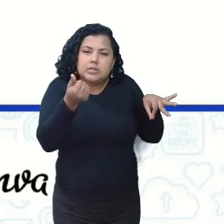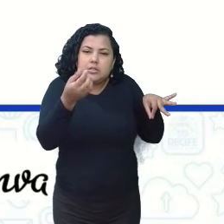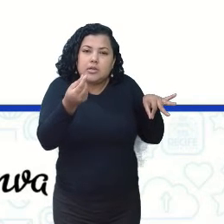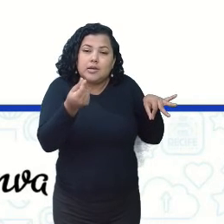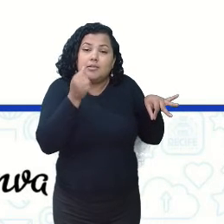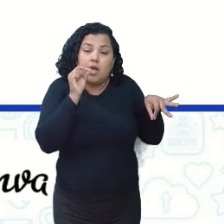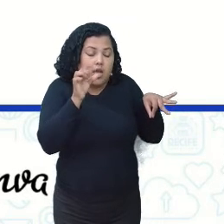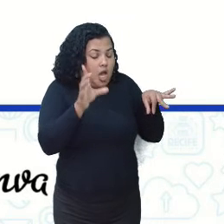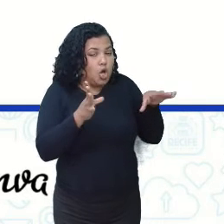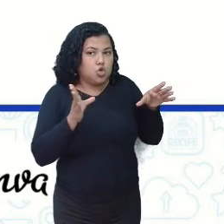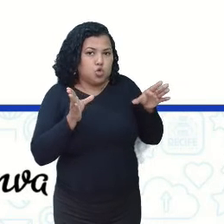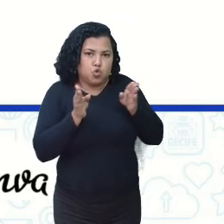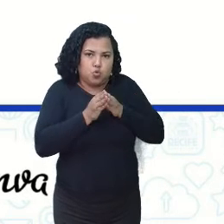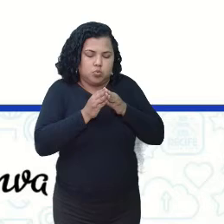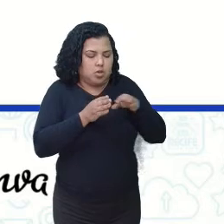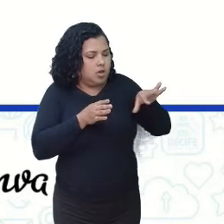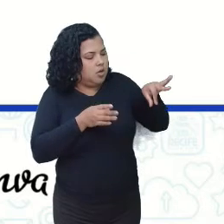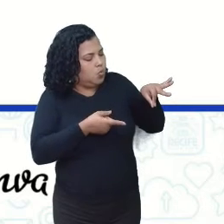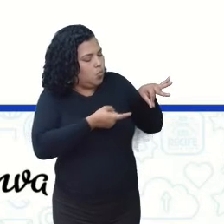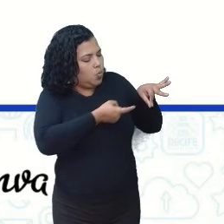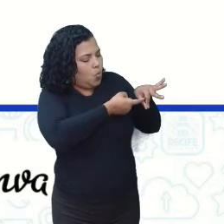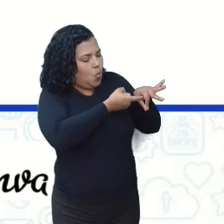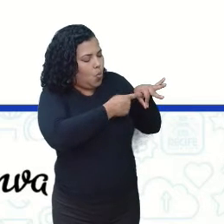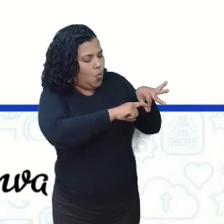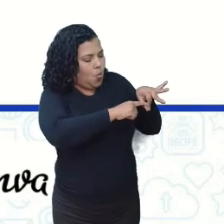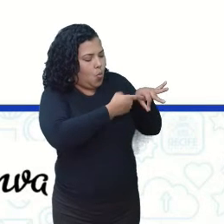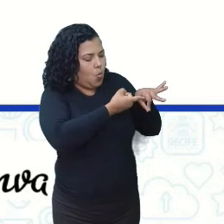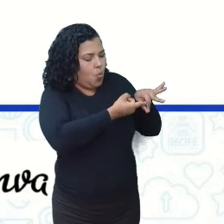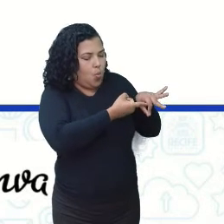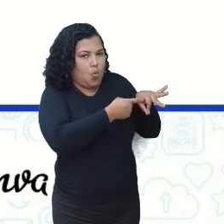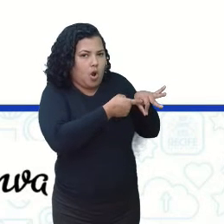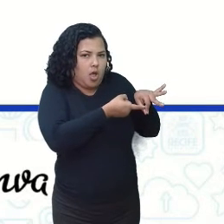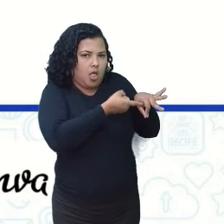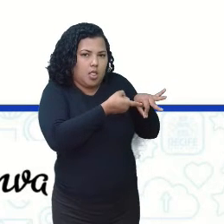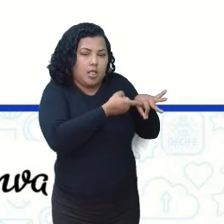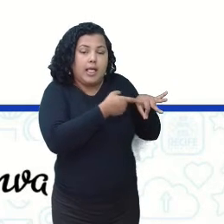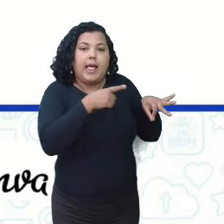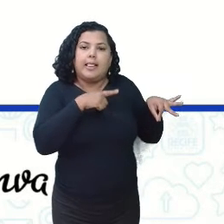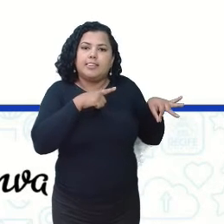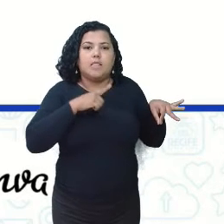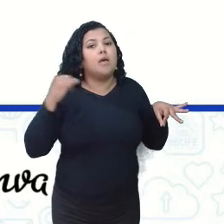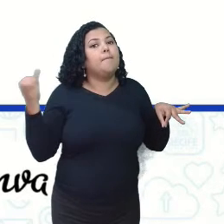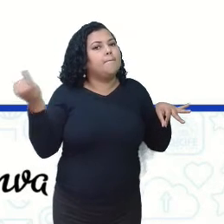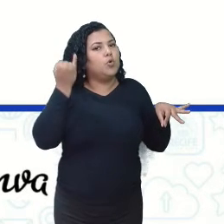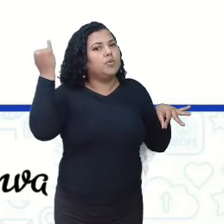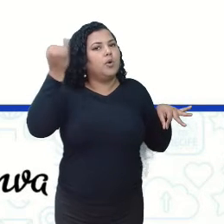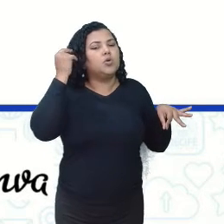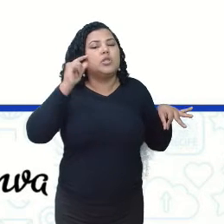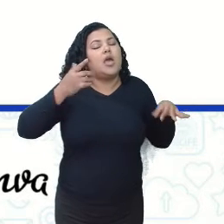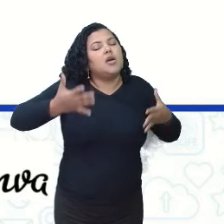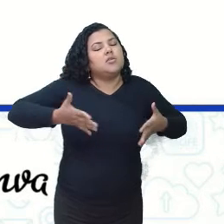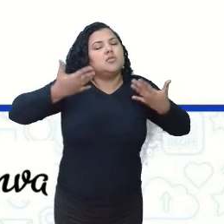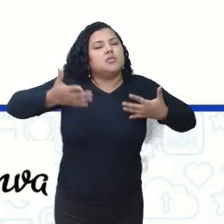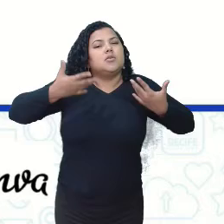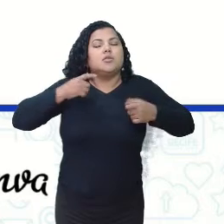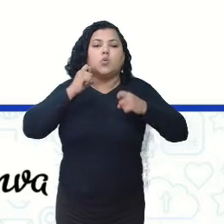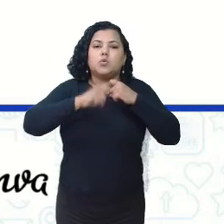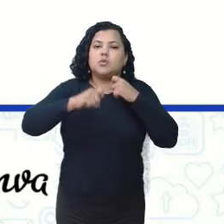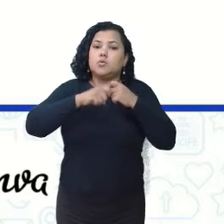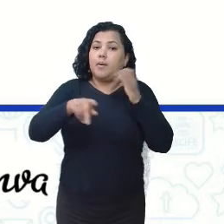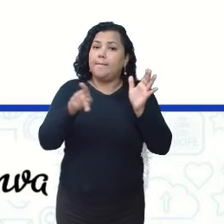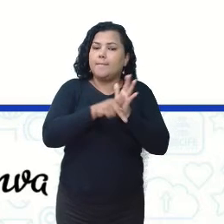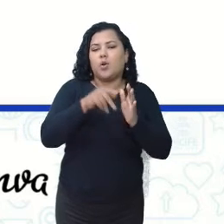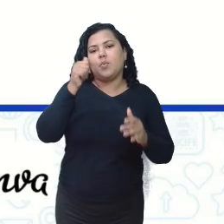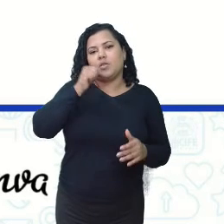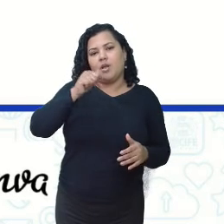situada na junção anterior dos lábios menores. E tem função muito importante na excitação sexual